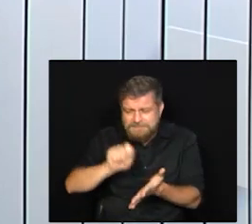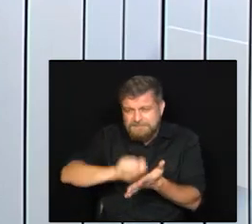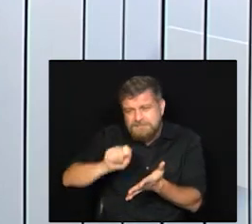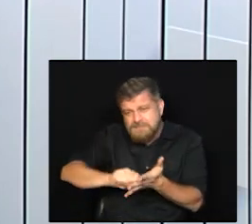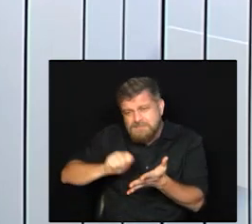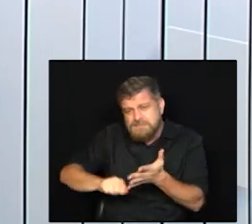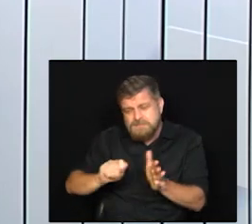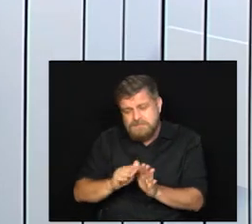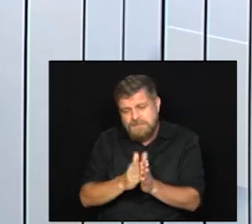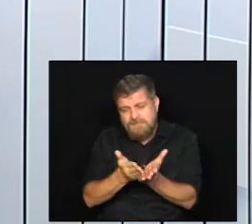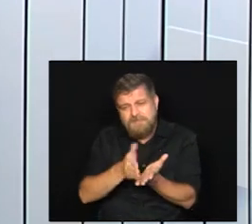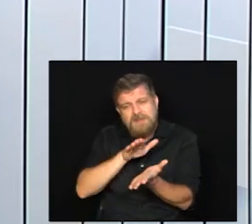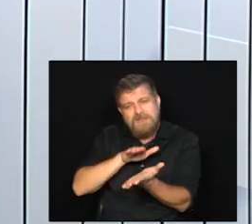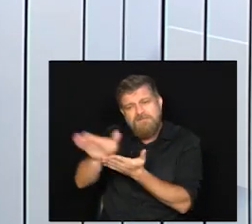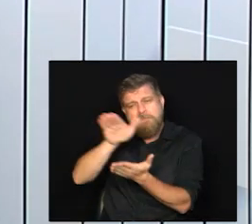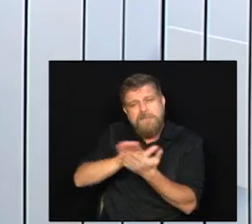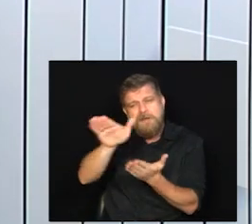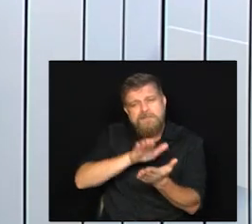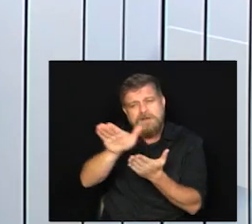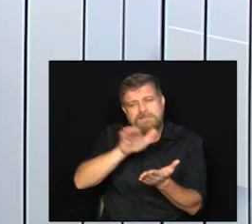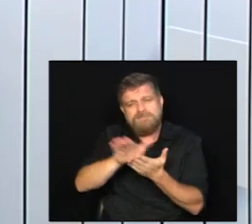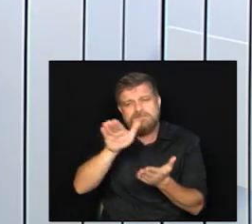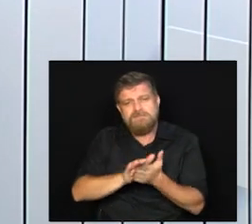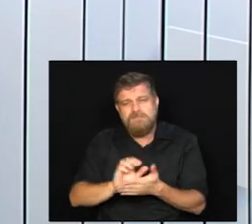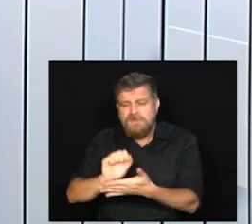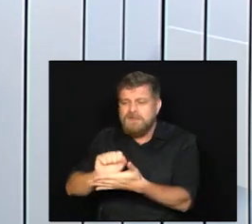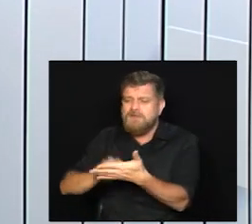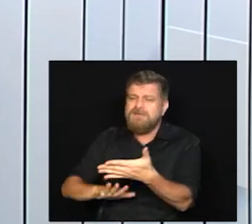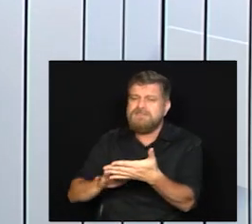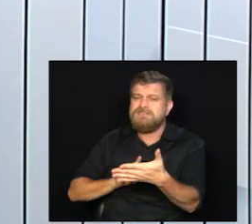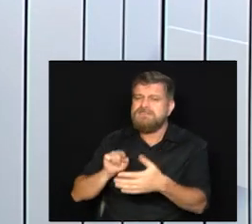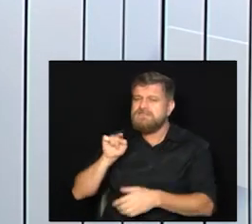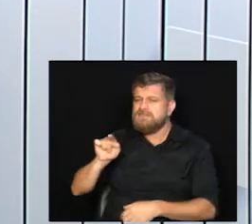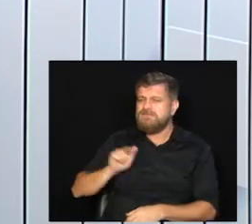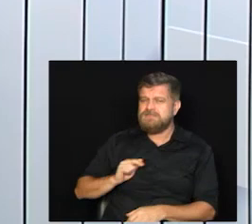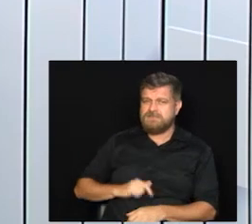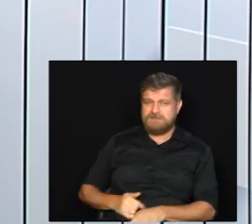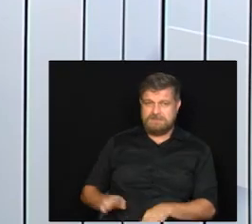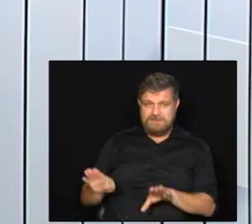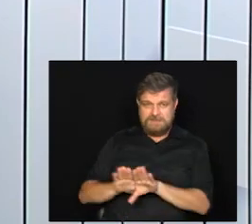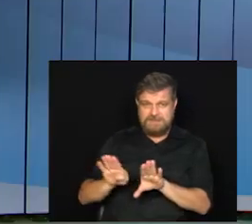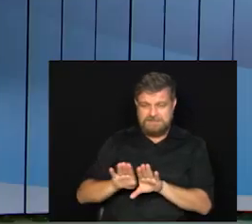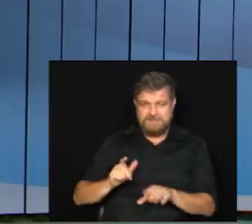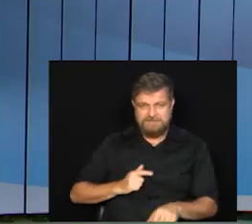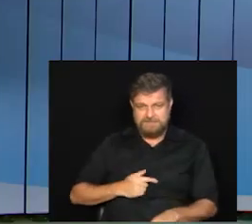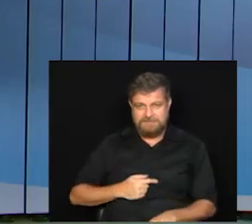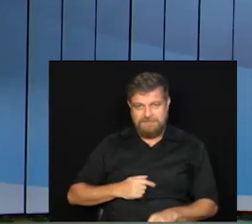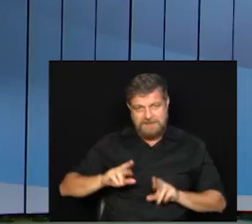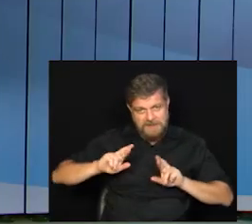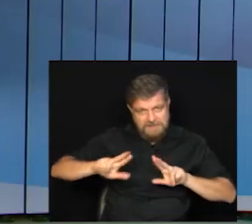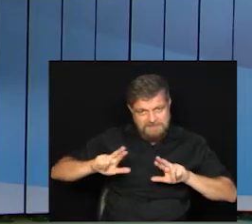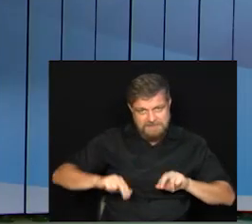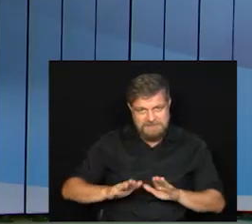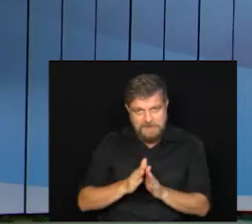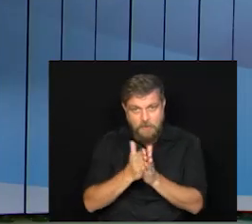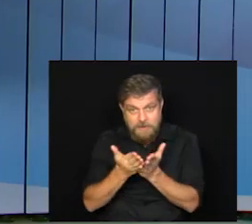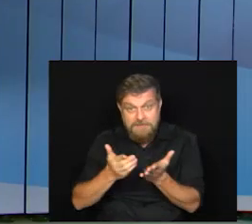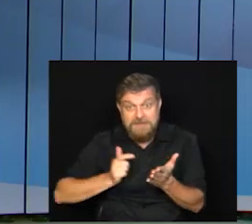um livro, e a história dos exercícios que você citou, você considera isso um diferencial?